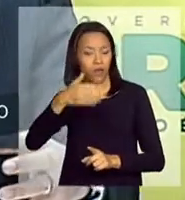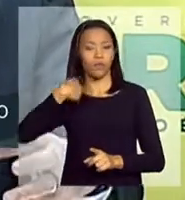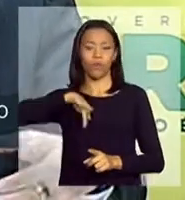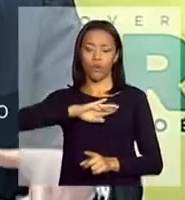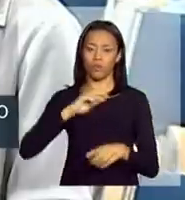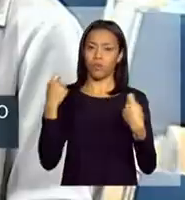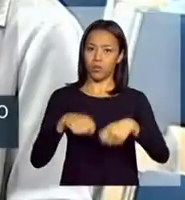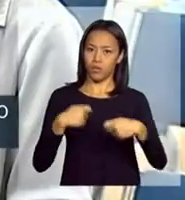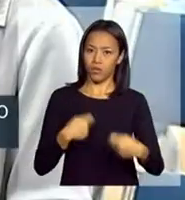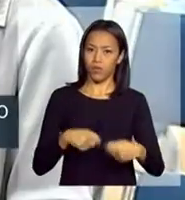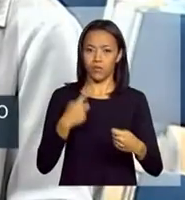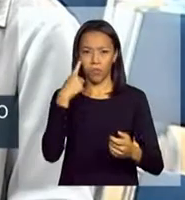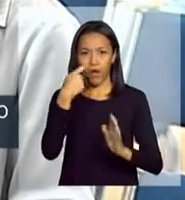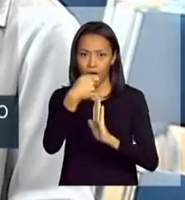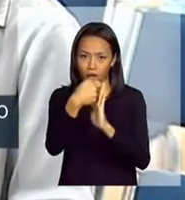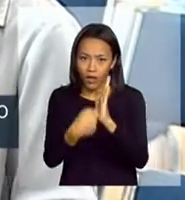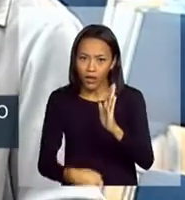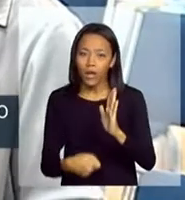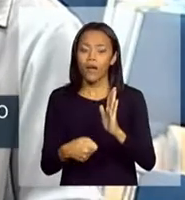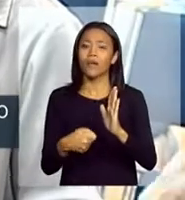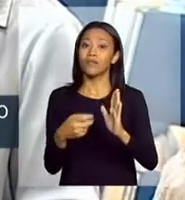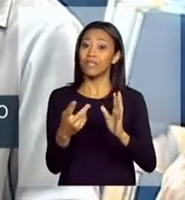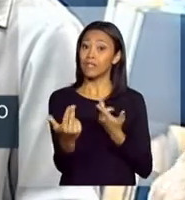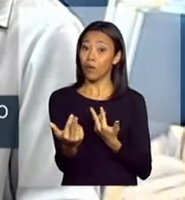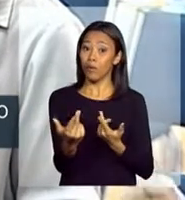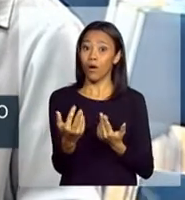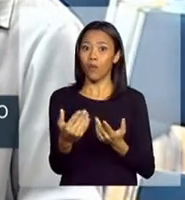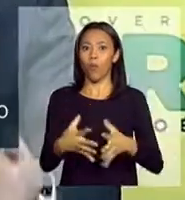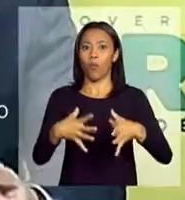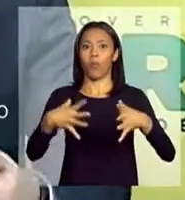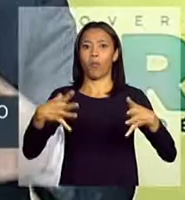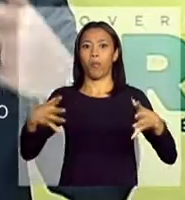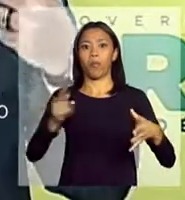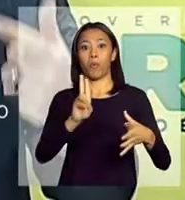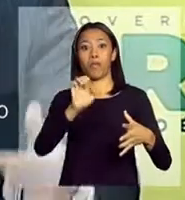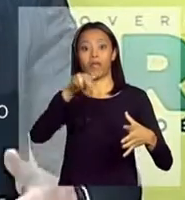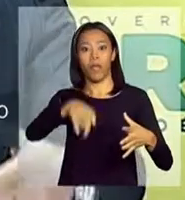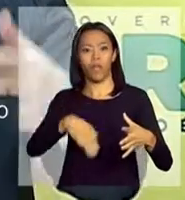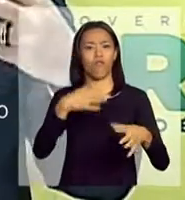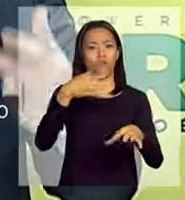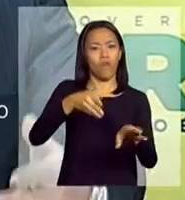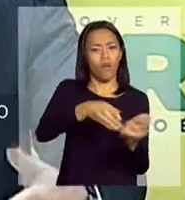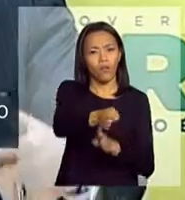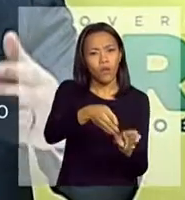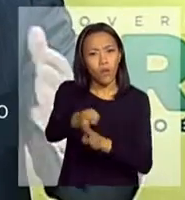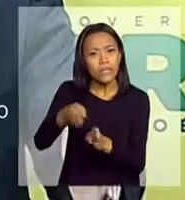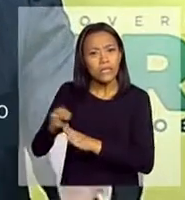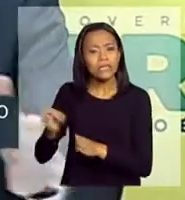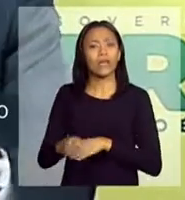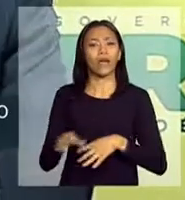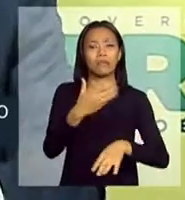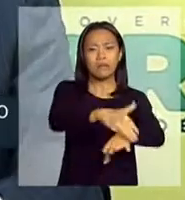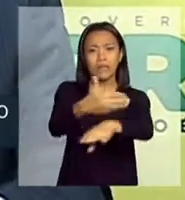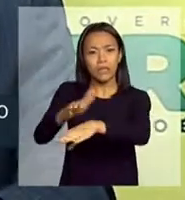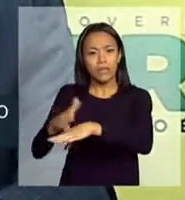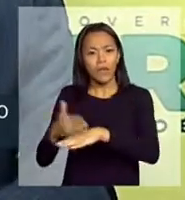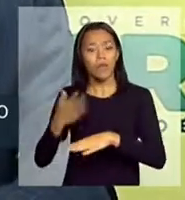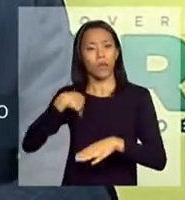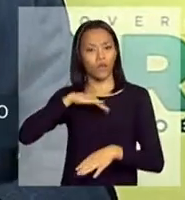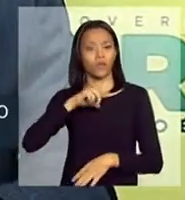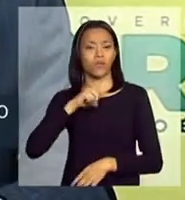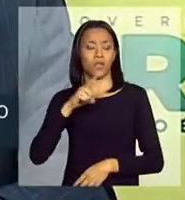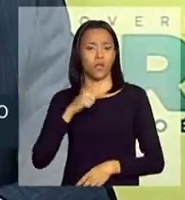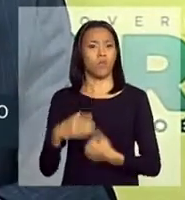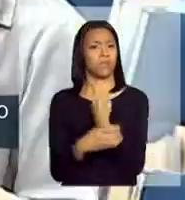redações proporcionar o tamanho do Enem é isso que nós vamos trabalhar agora para formar os corretores avaliar a testar para gente ir total